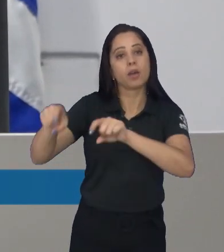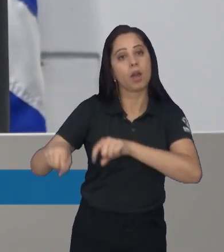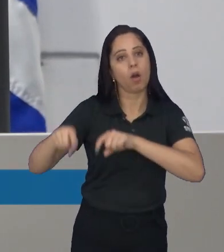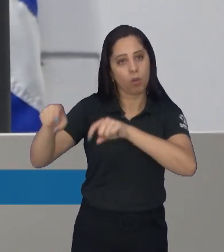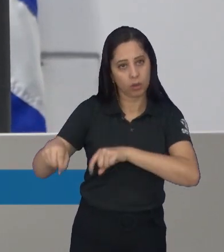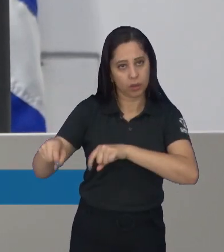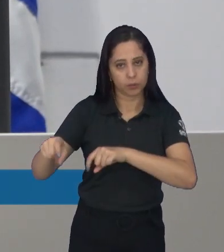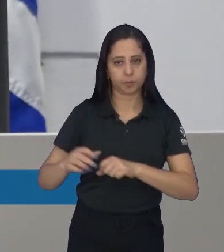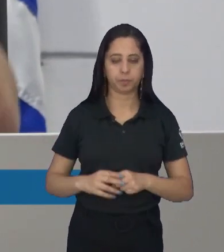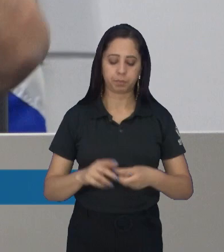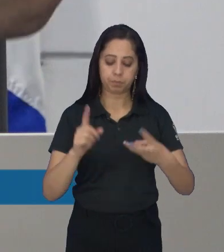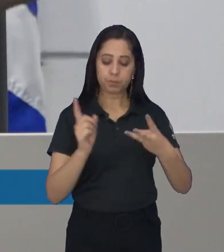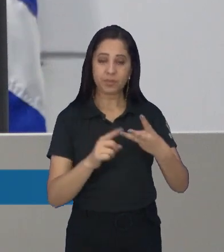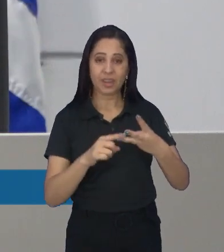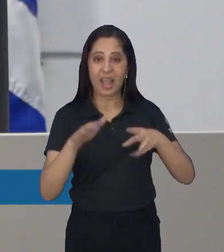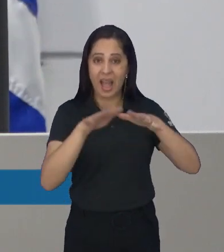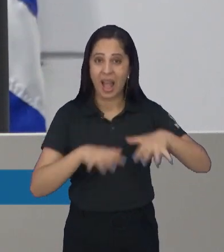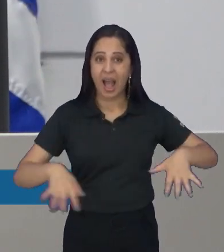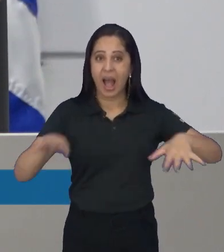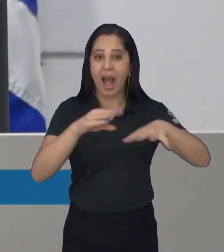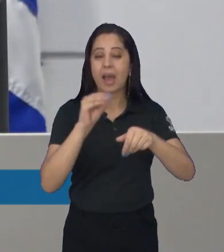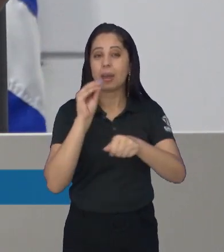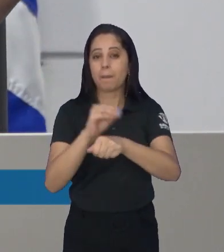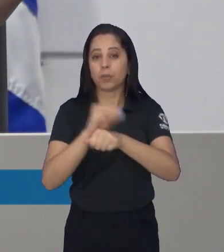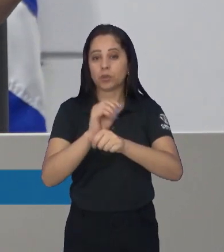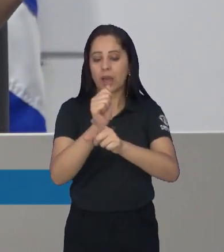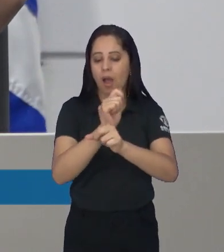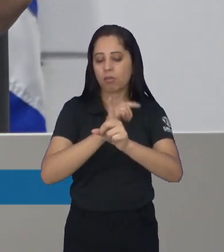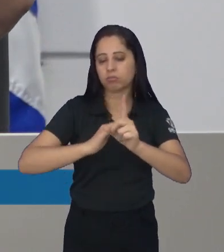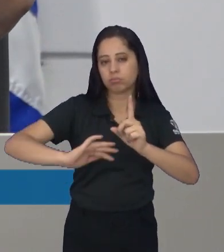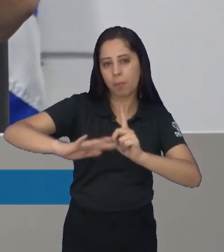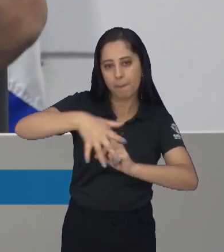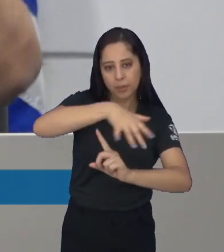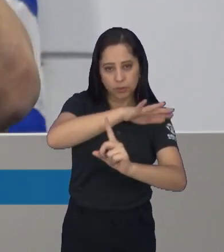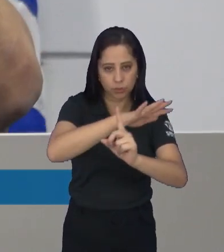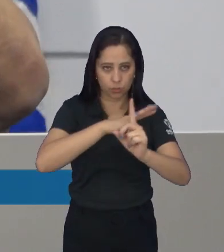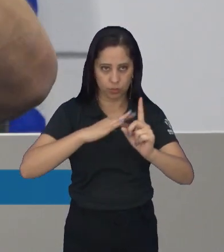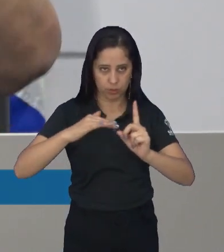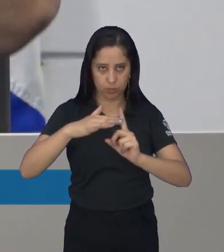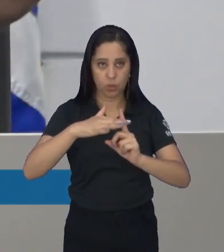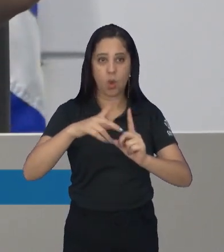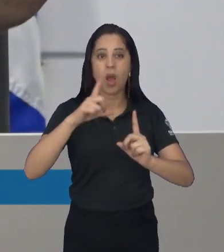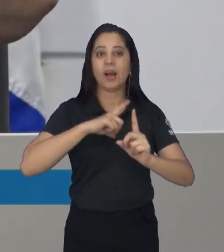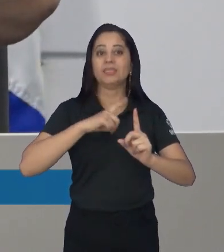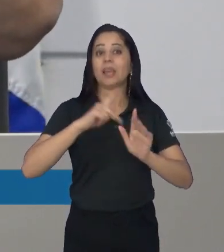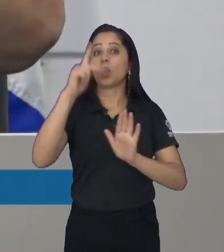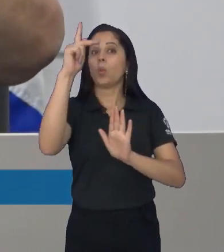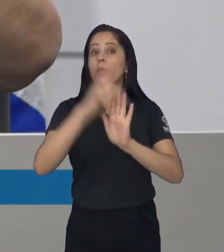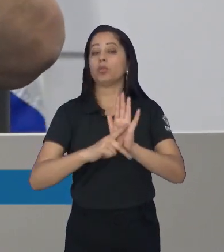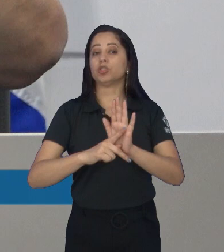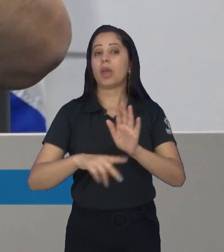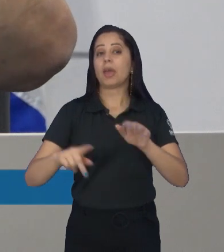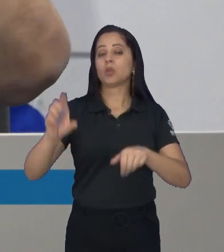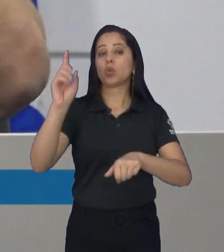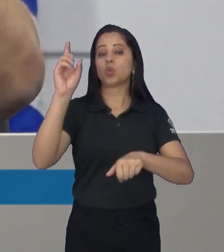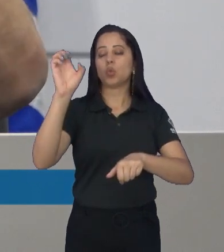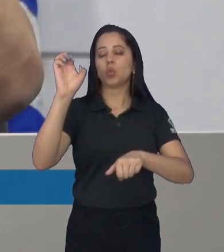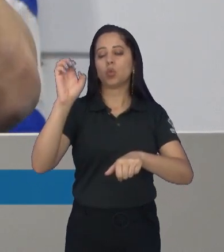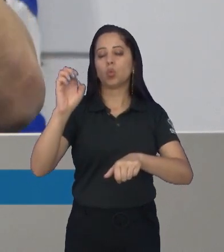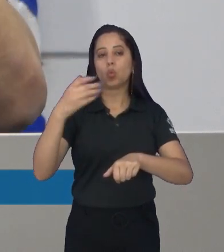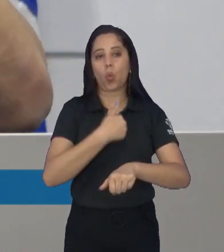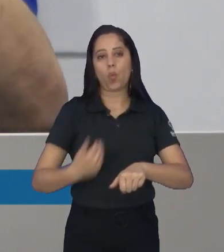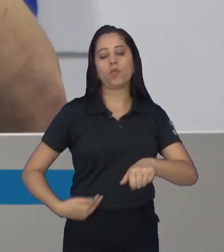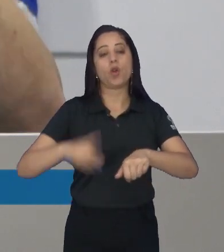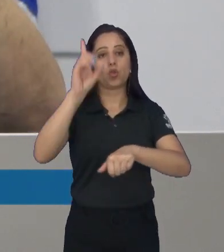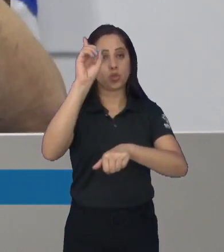de Proteção Ambiental de São Francisco existe um plano de manejo aprovado pelo Estado e que a partir de determinados localidades mesmo